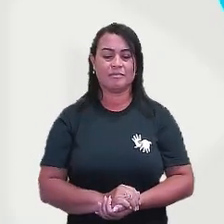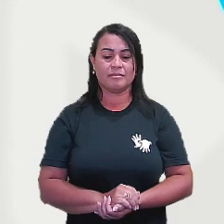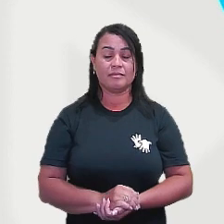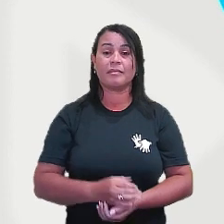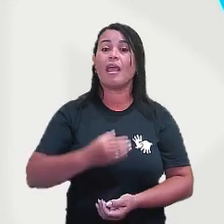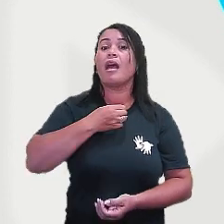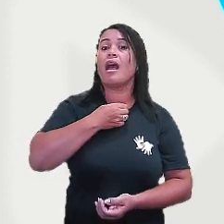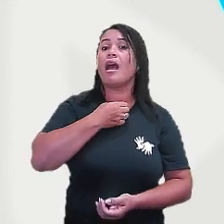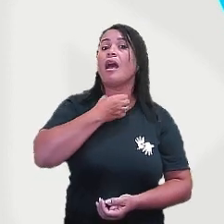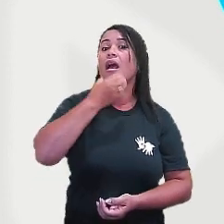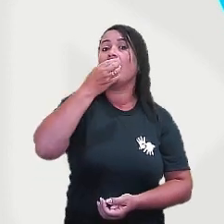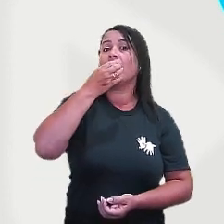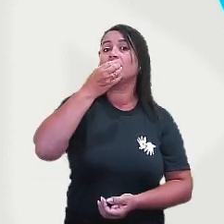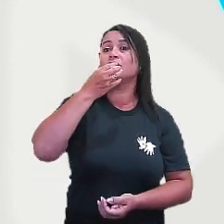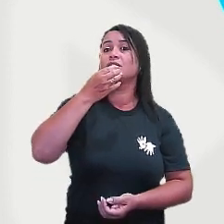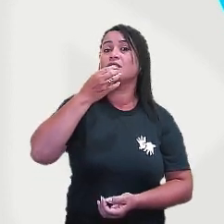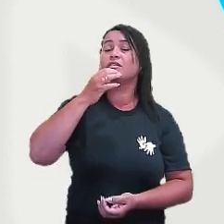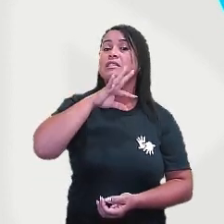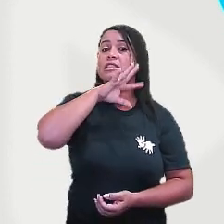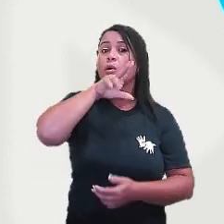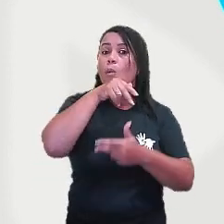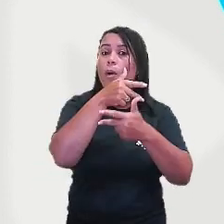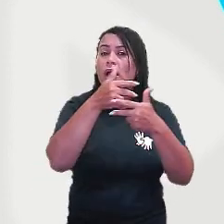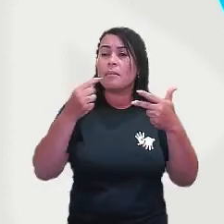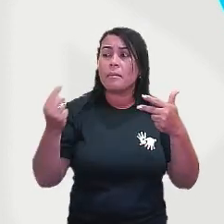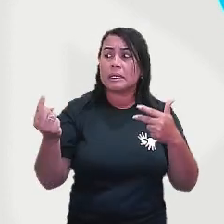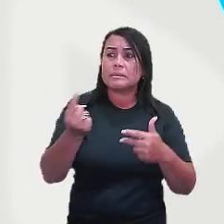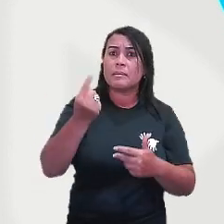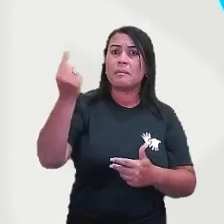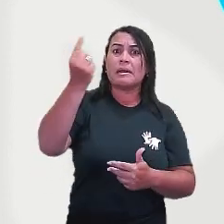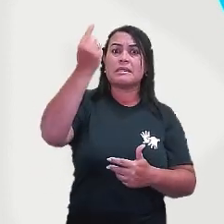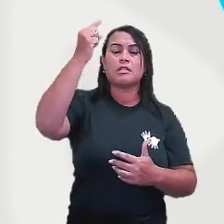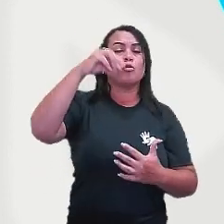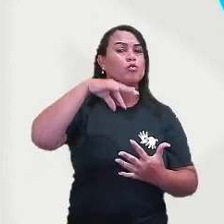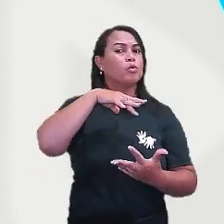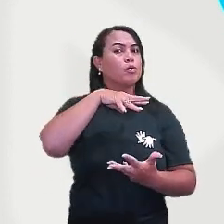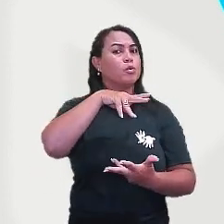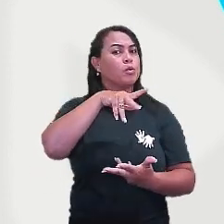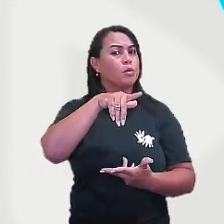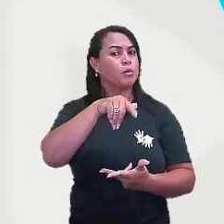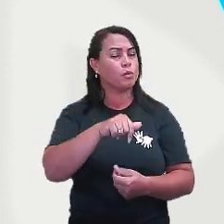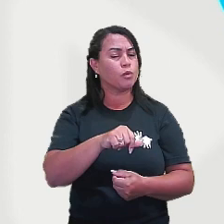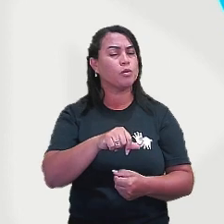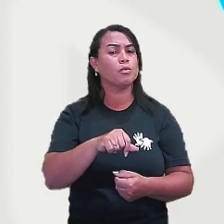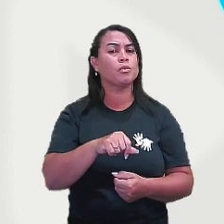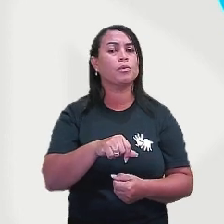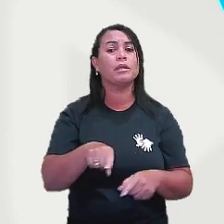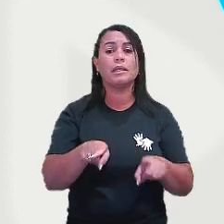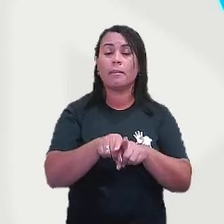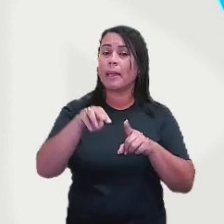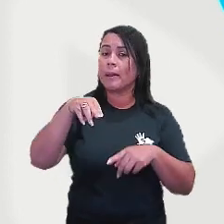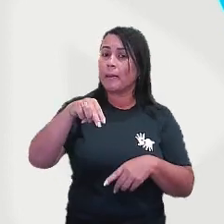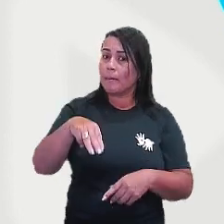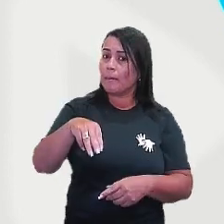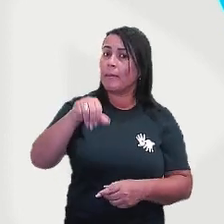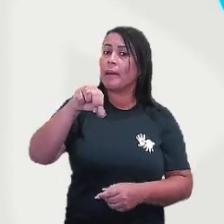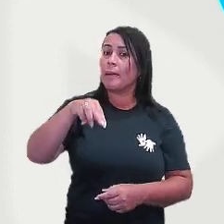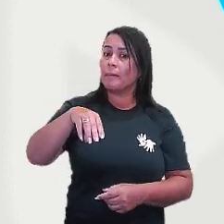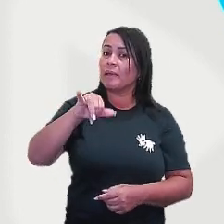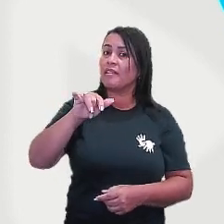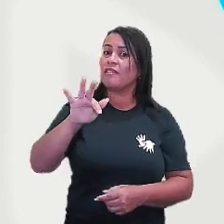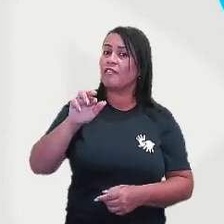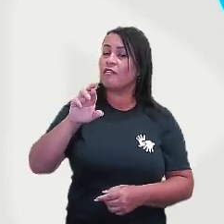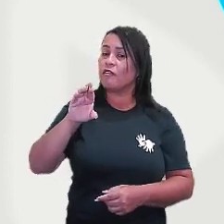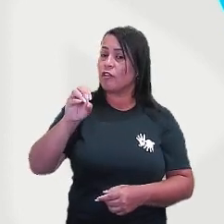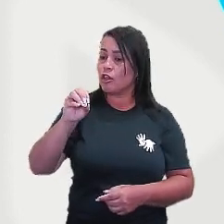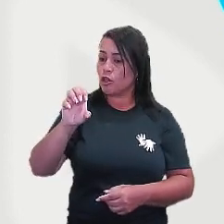As girafas são animais mais altos do mundo. São mamíferos. Isso quer dizer